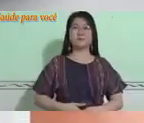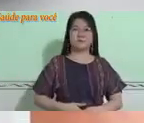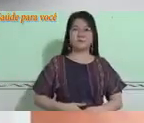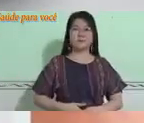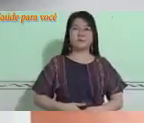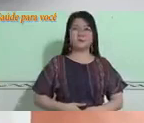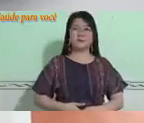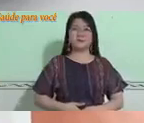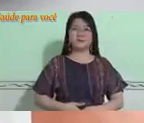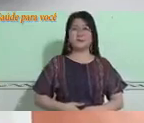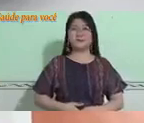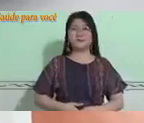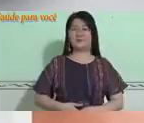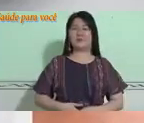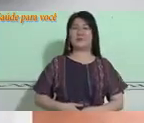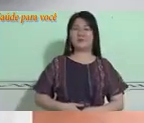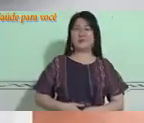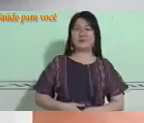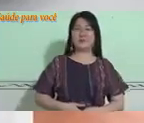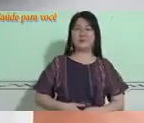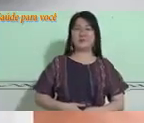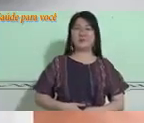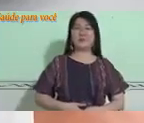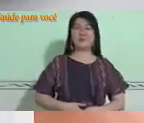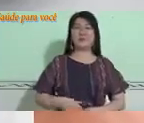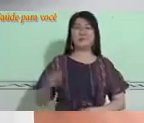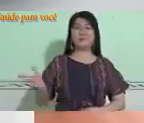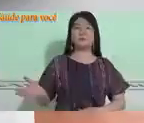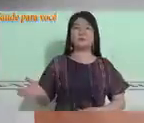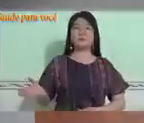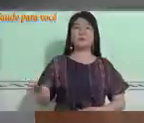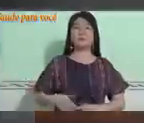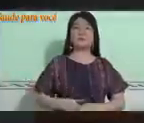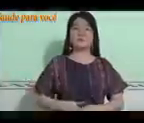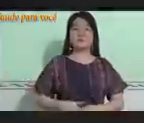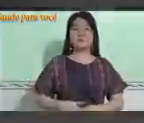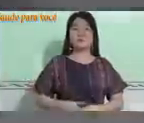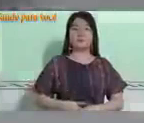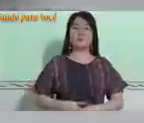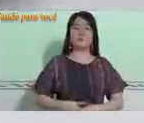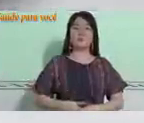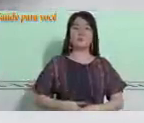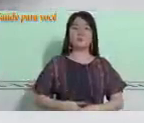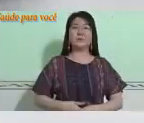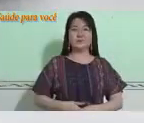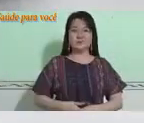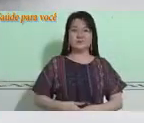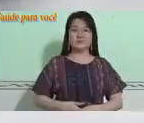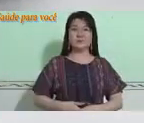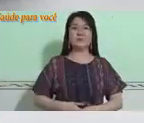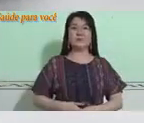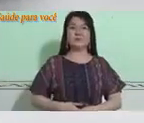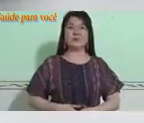mais inchados, vírgula, se o sapato ficar confortável mesmo assim, vírgula, ele está aprovado.